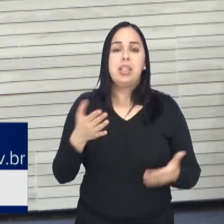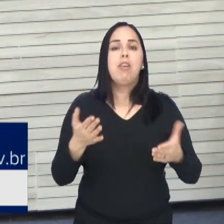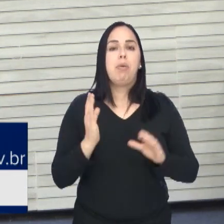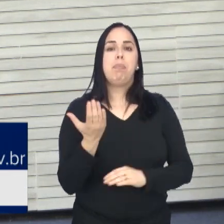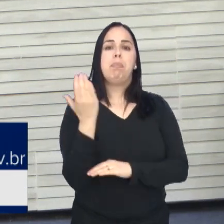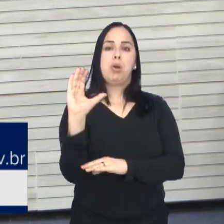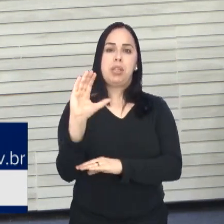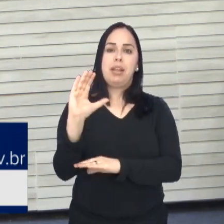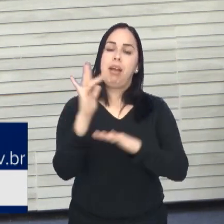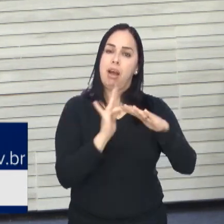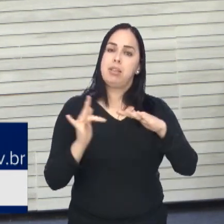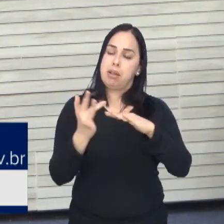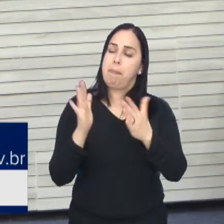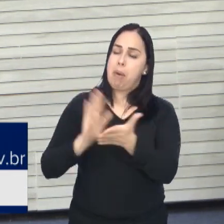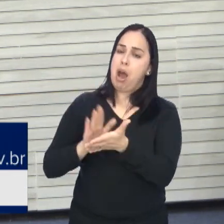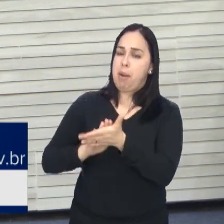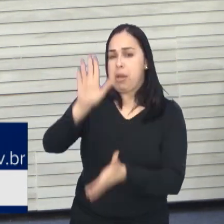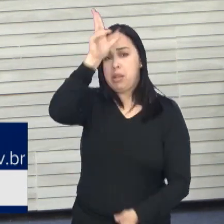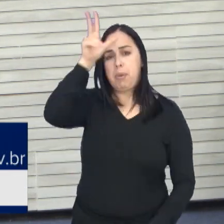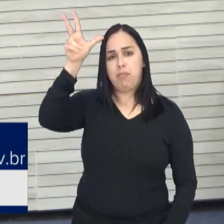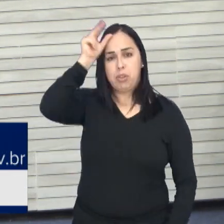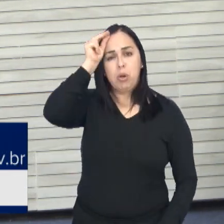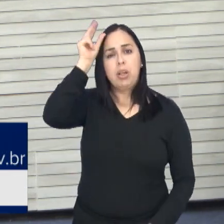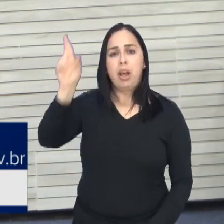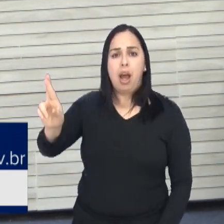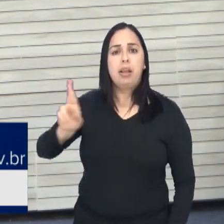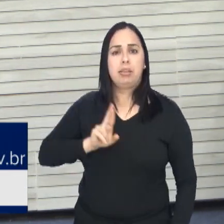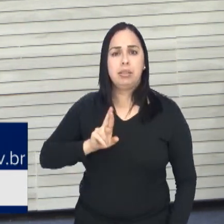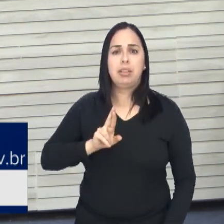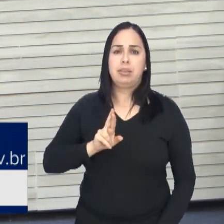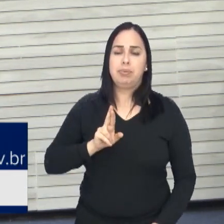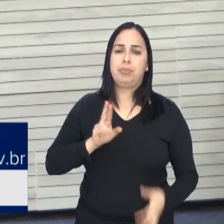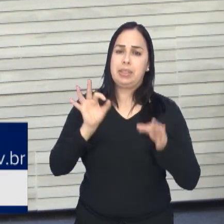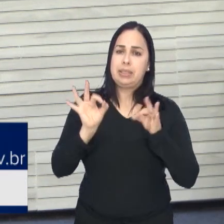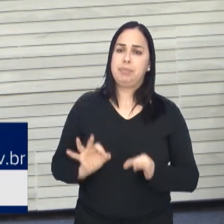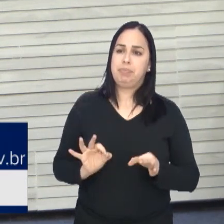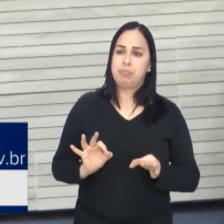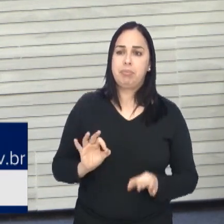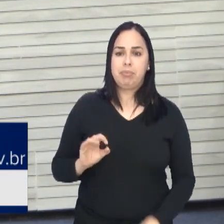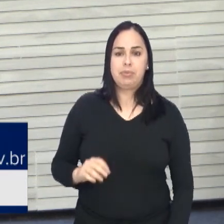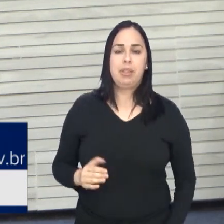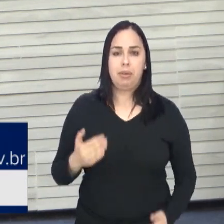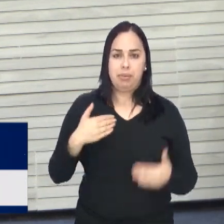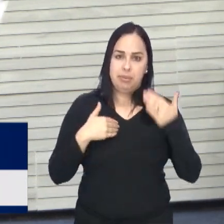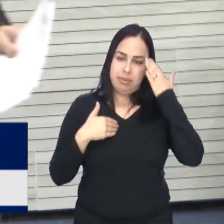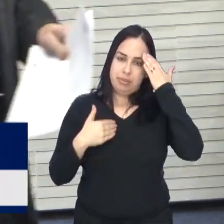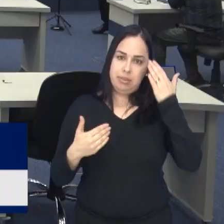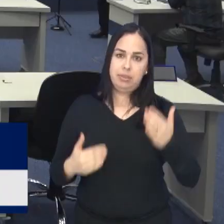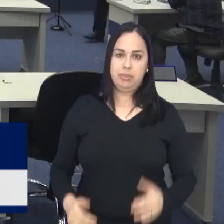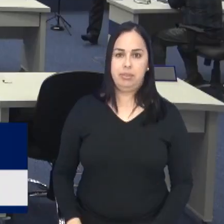Tá? Parabéns aí à prefeitura que respondeu os requerimentos, tá, com dignidade, que é isso que a gente tem que fazer. Obrigado.